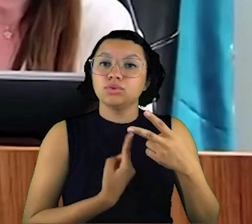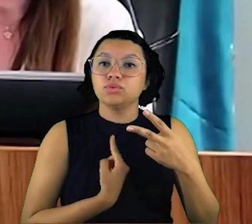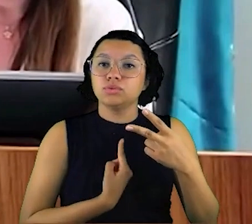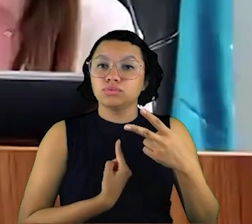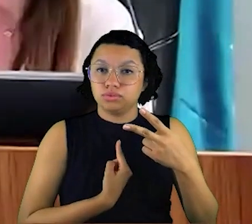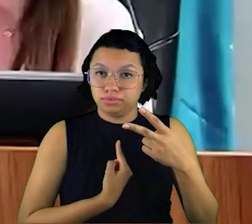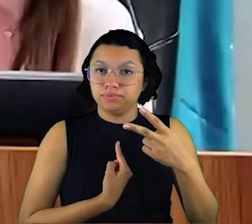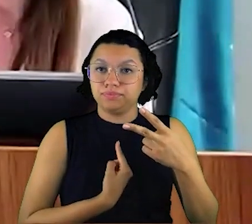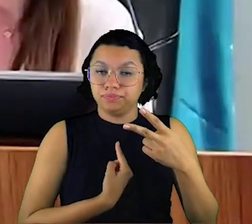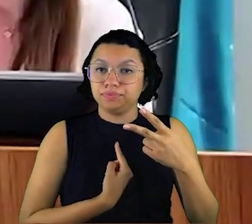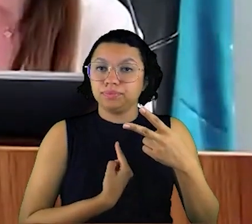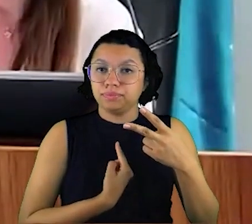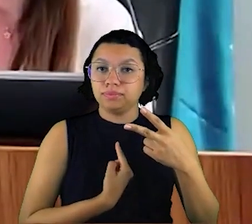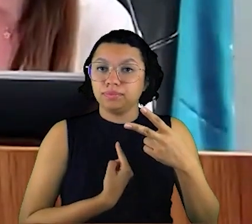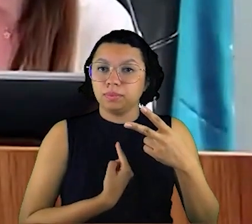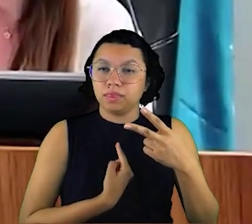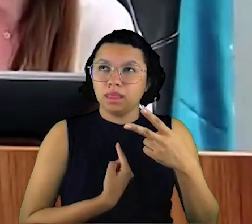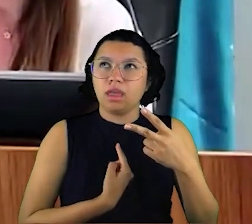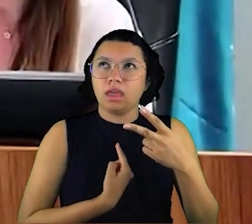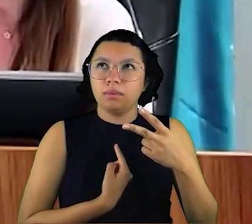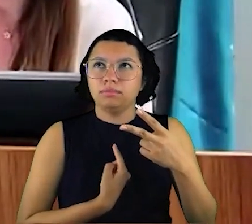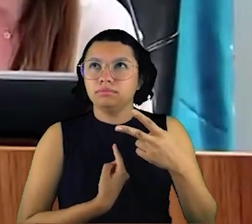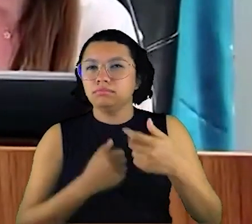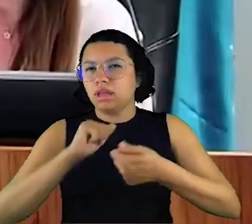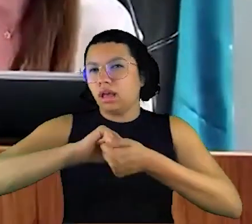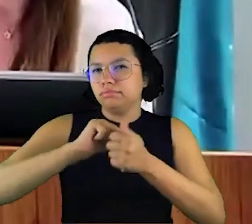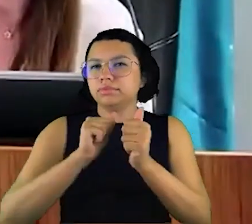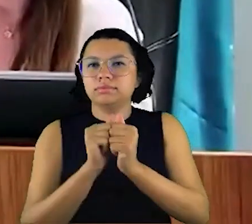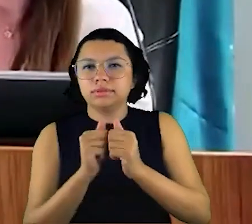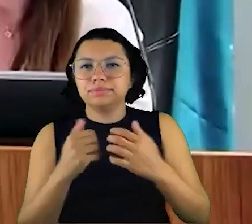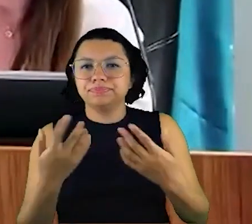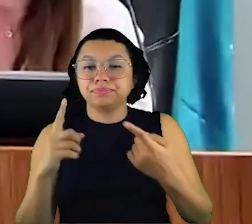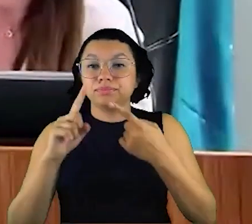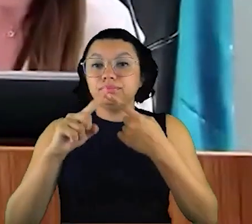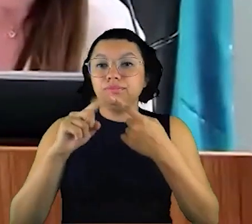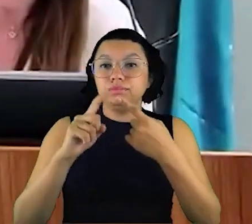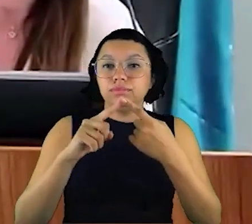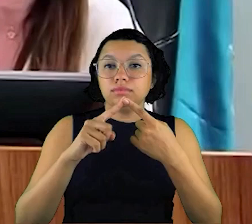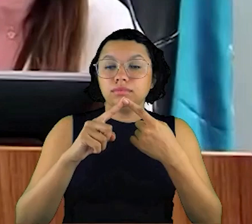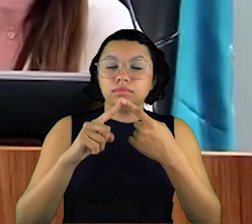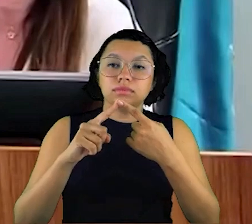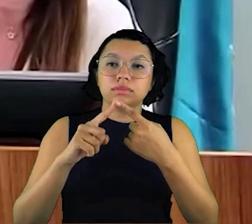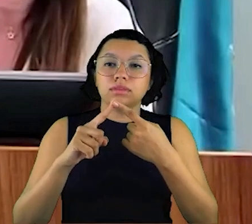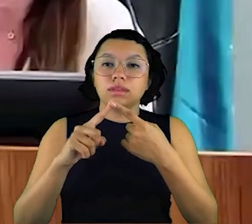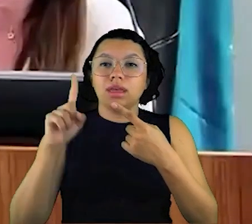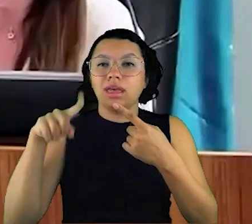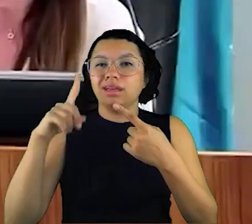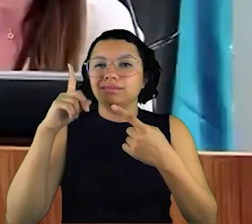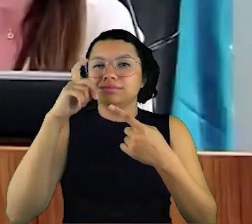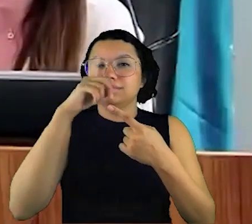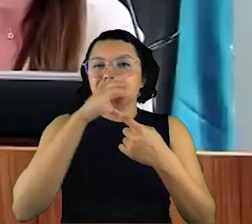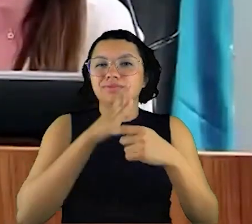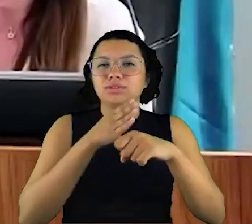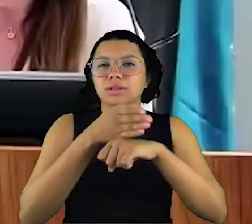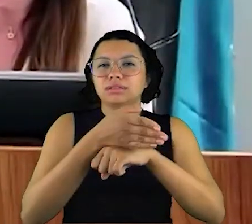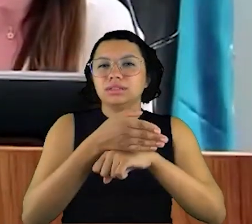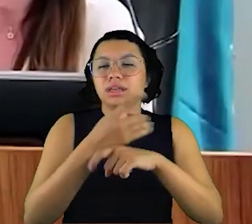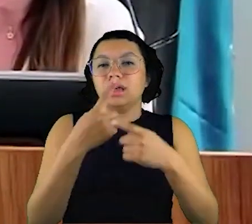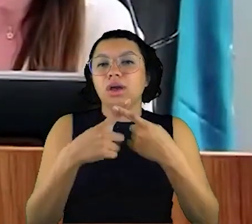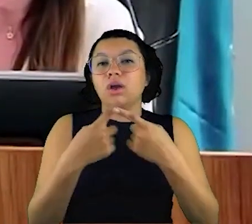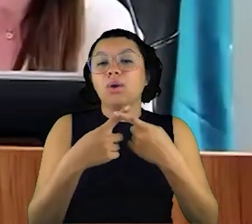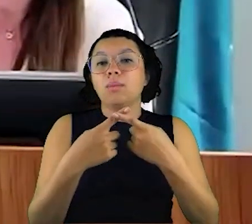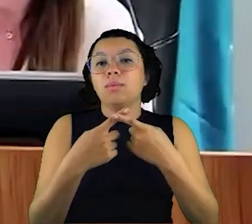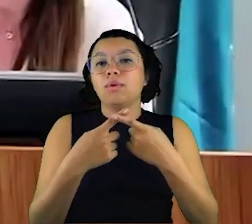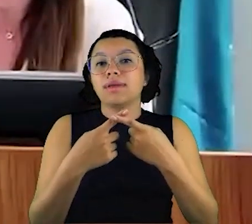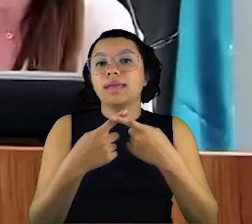individual, a transação customizada. A transação por edital acaba sendo de difícil acesso,